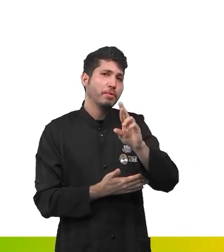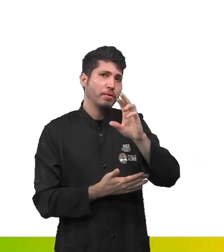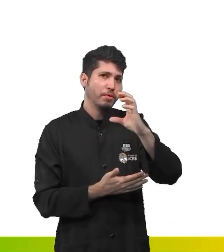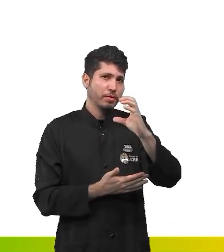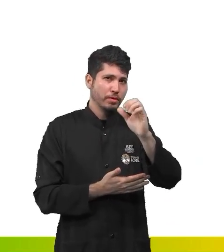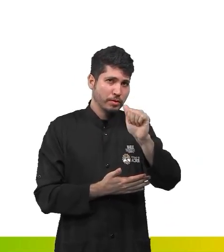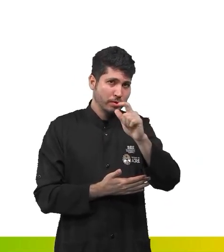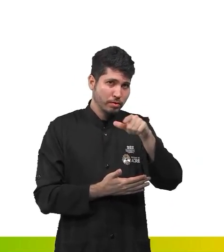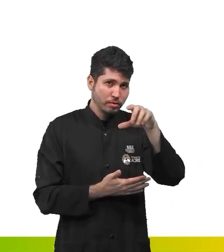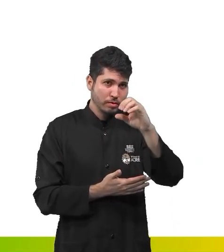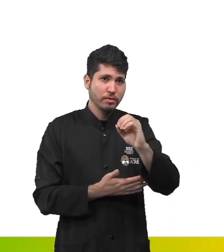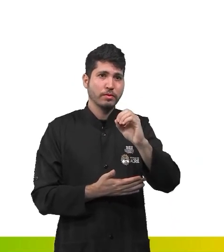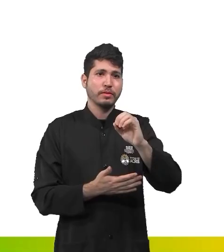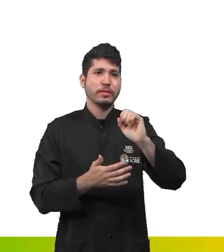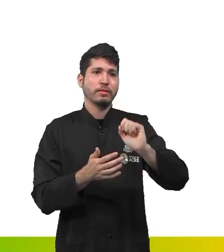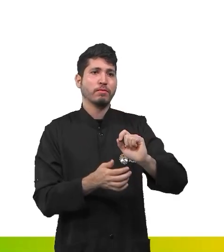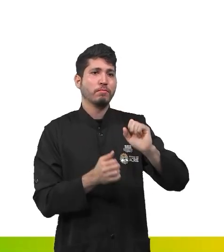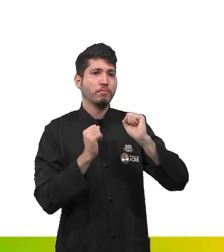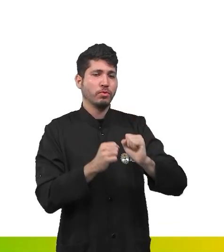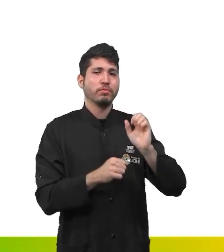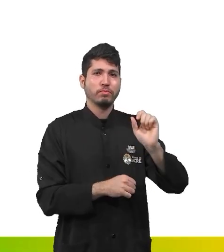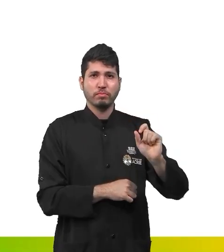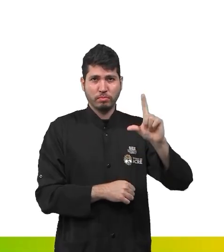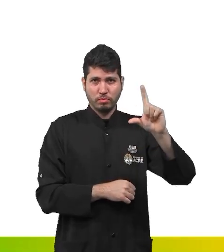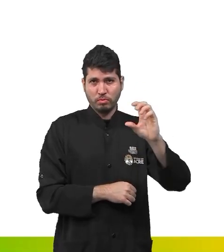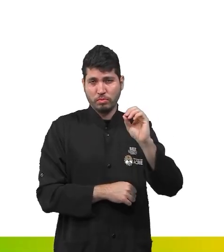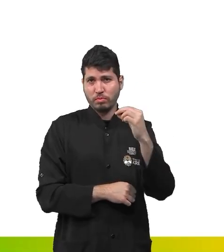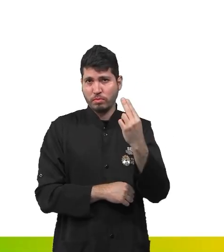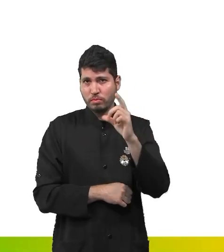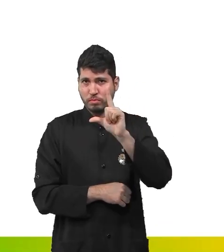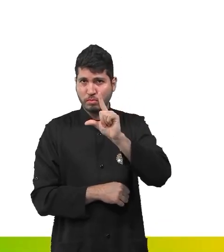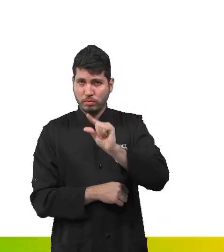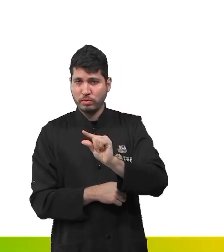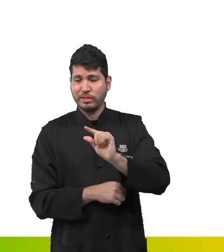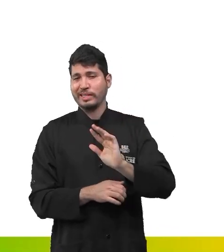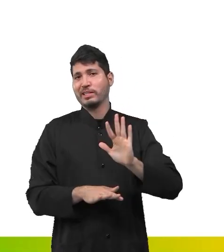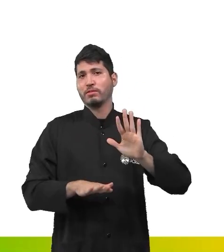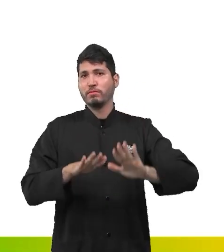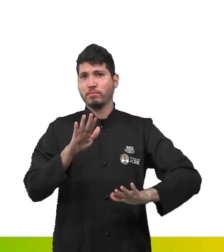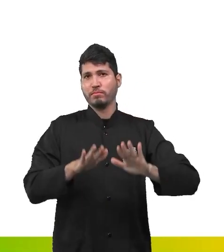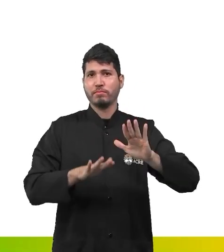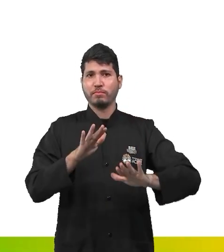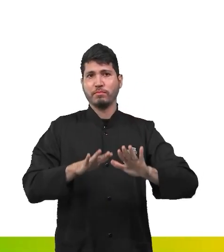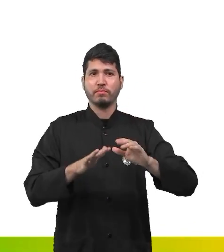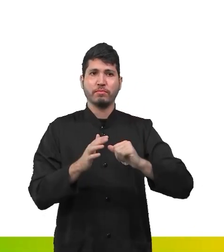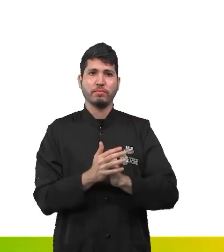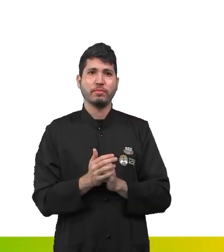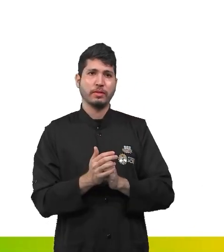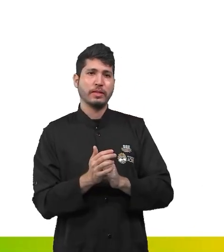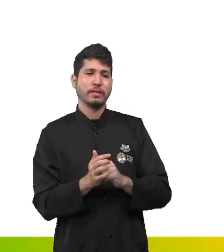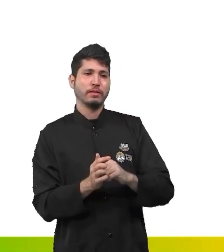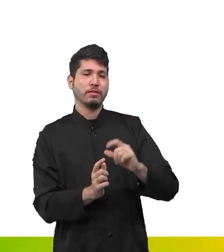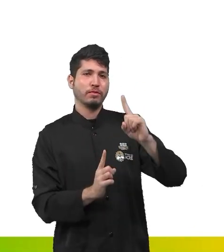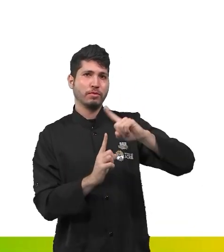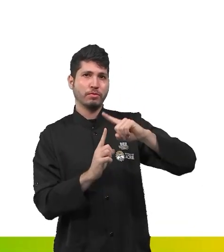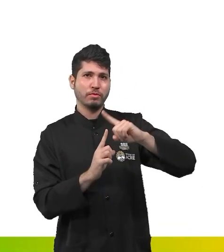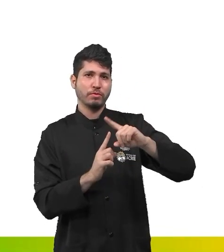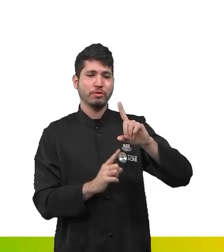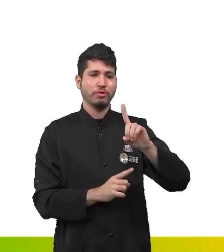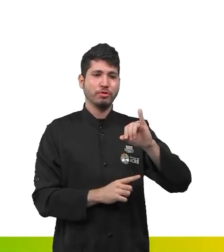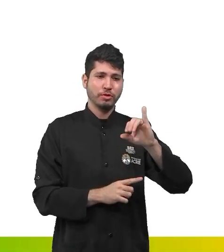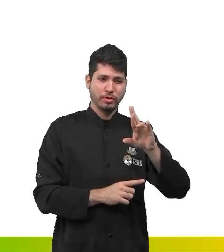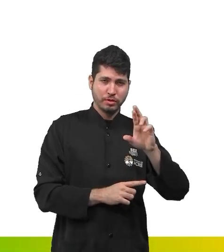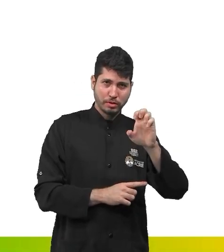ou diminuídos em relação e que pode ser classificada como direta ou